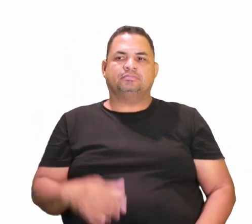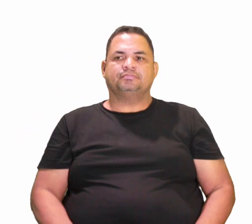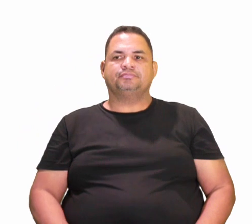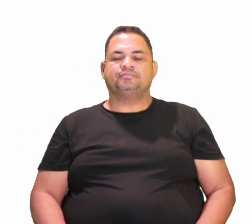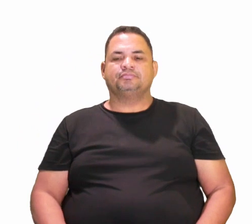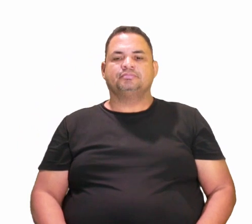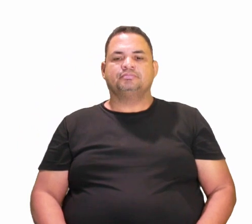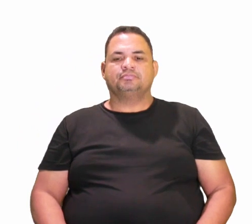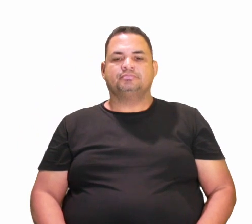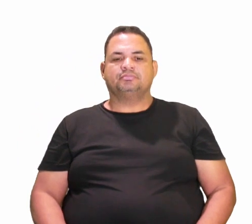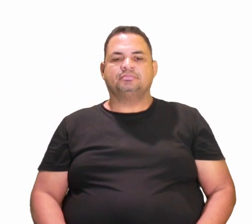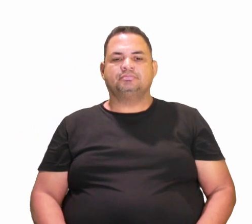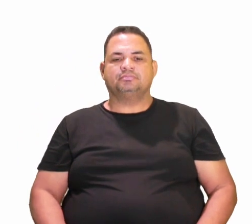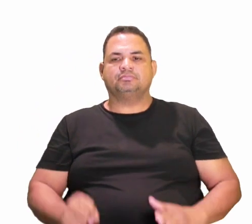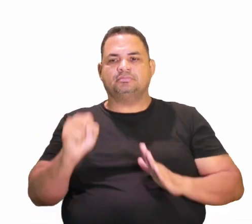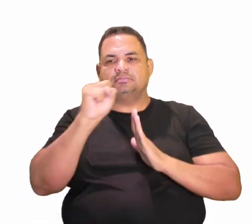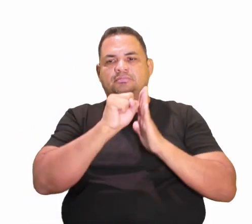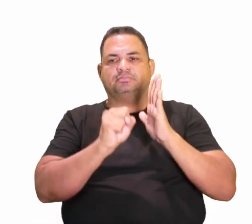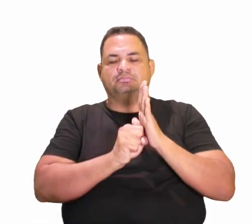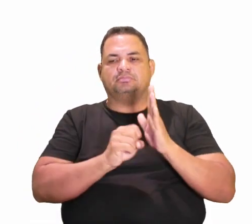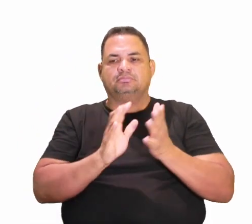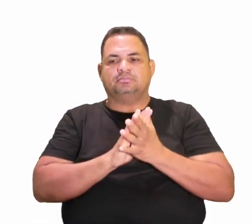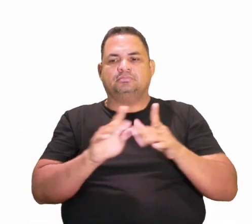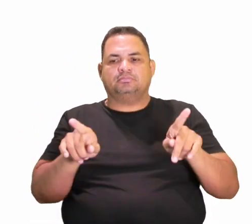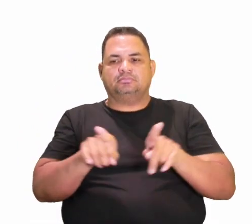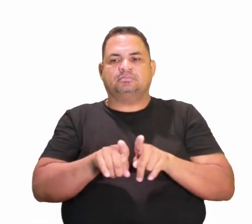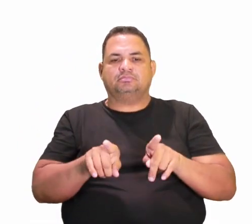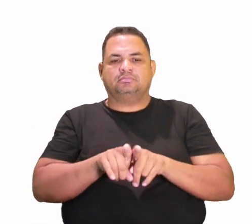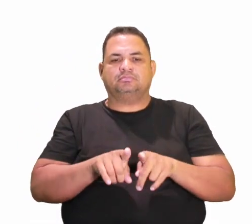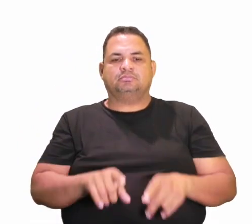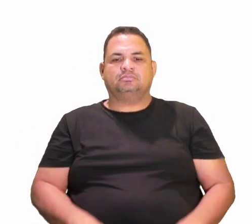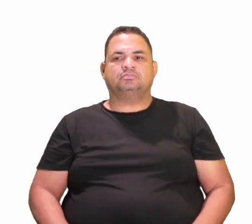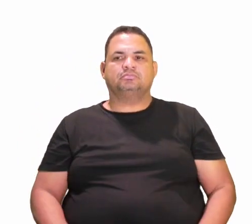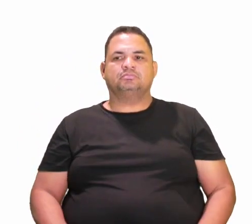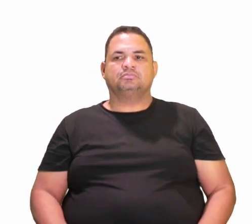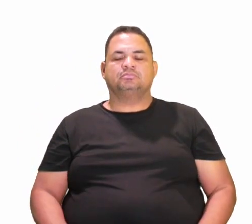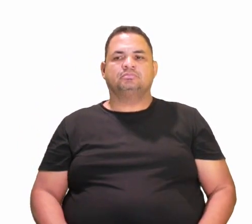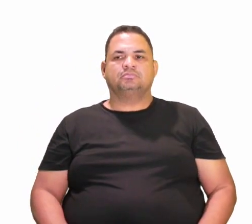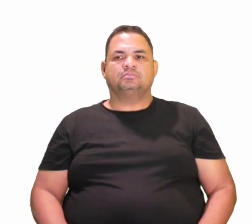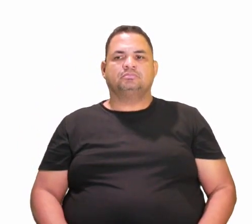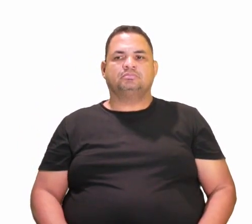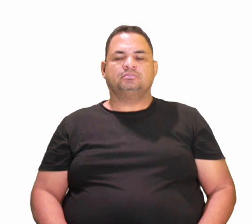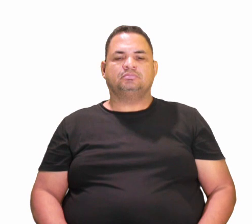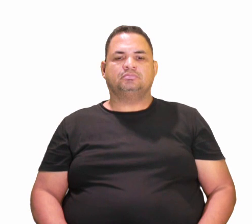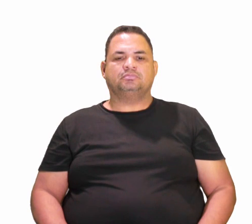70s. E séculos também. In the